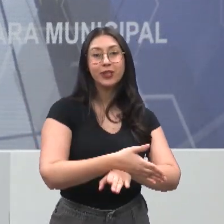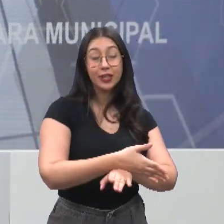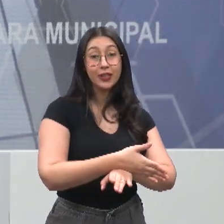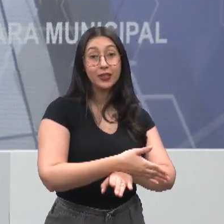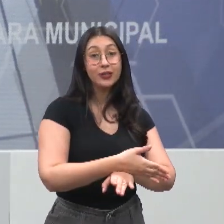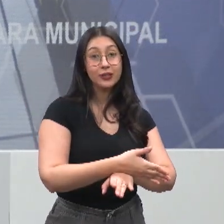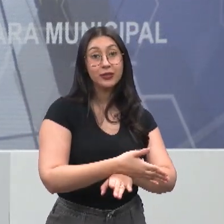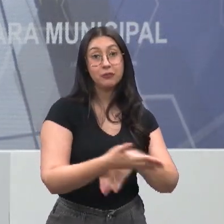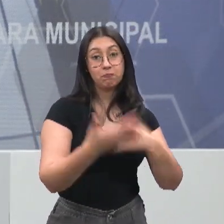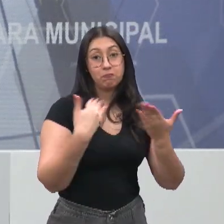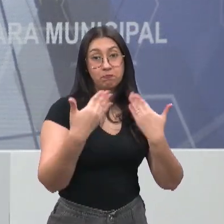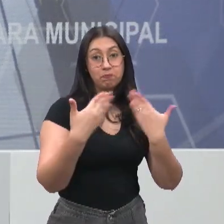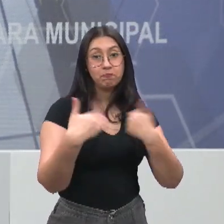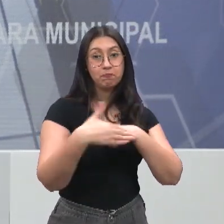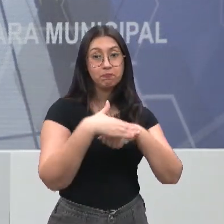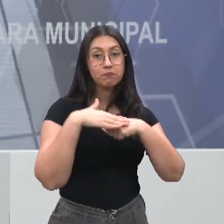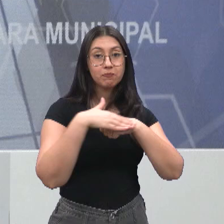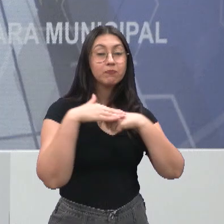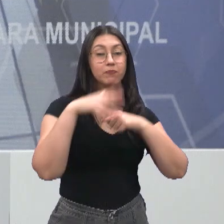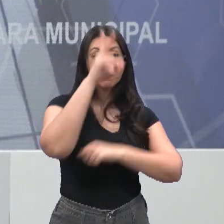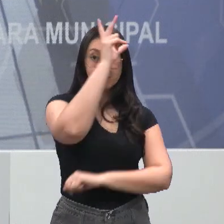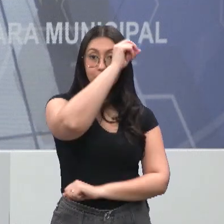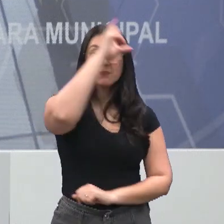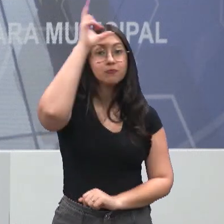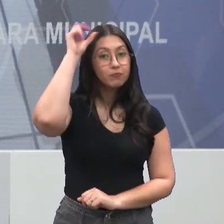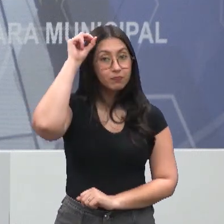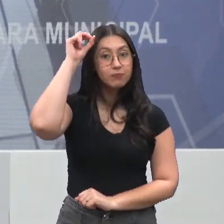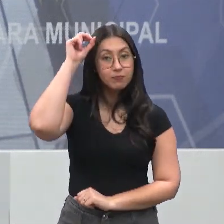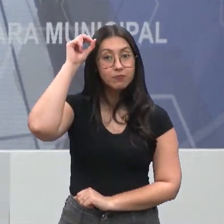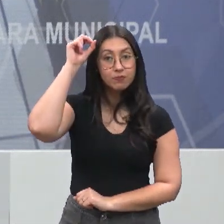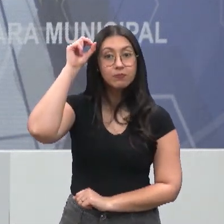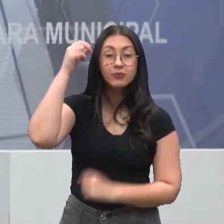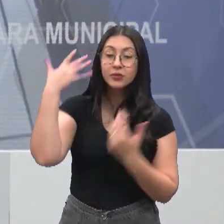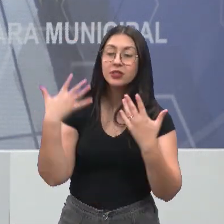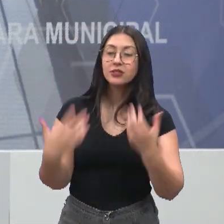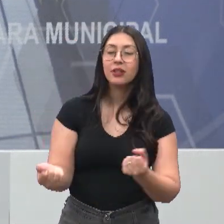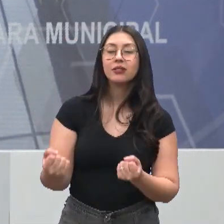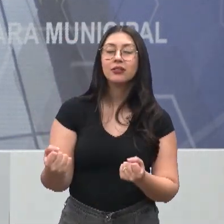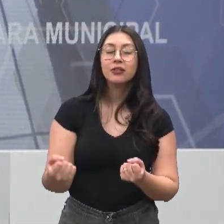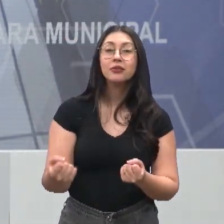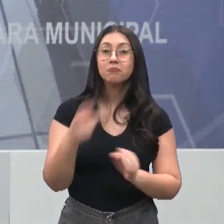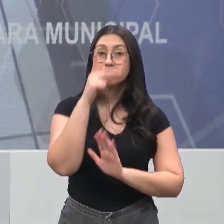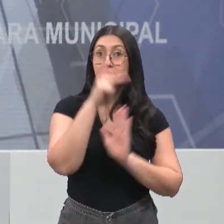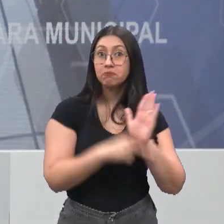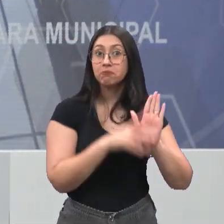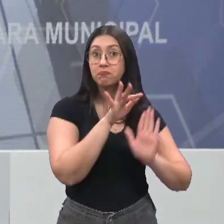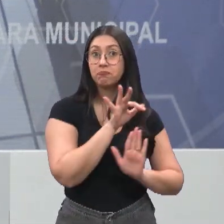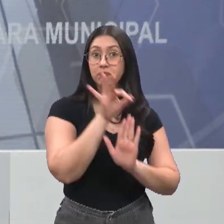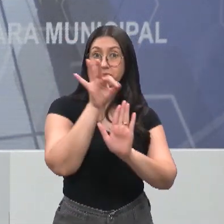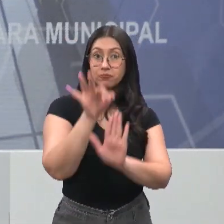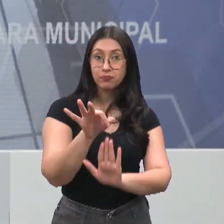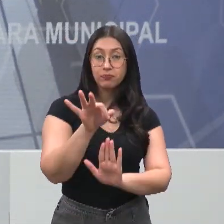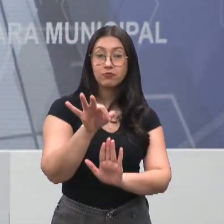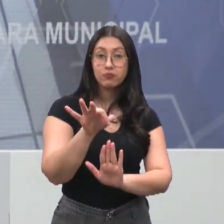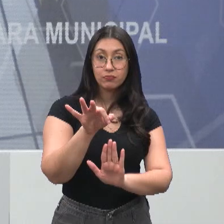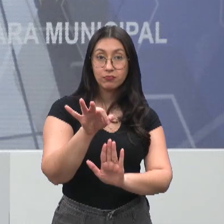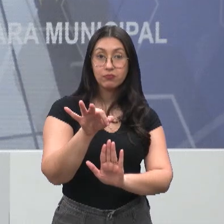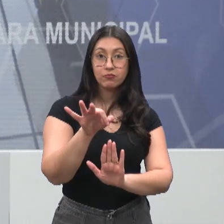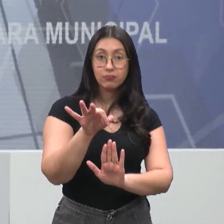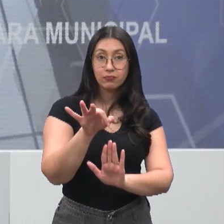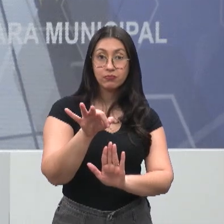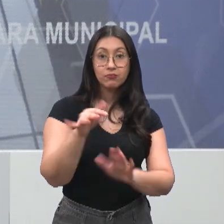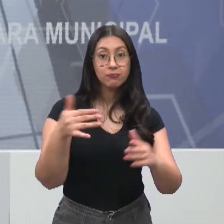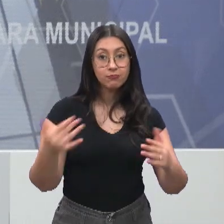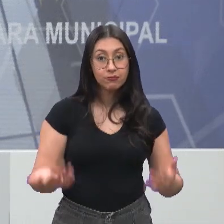para conversar com o prefeito e ele acatar esse projeto e enviar esse projeto aqui para a Câmara.